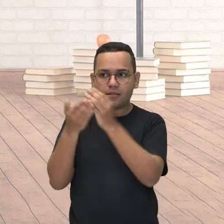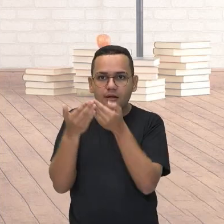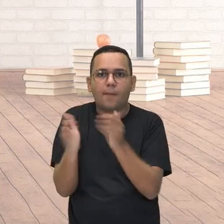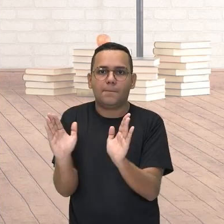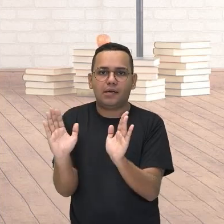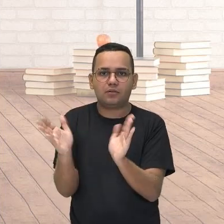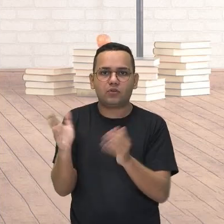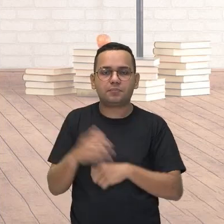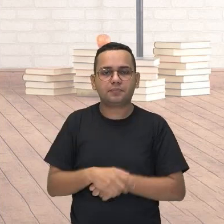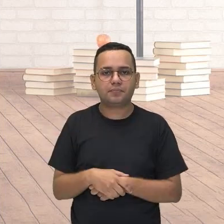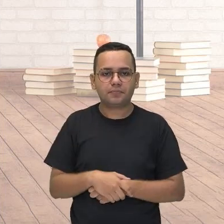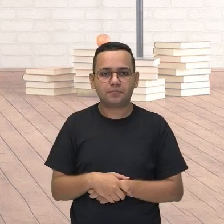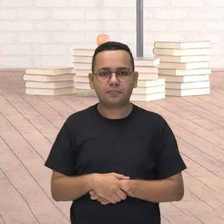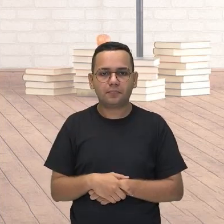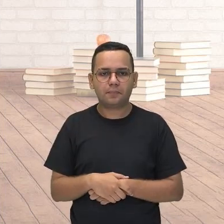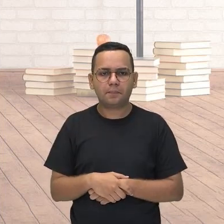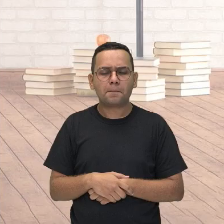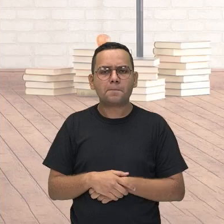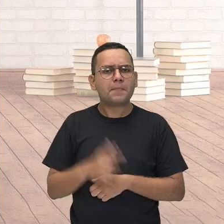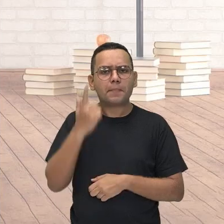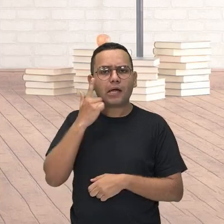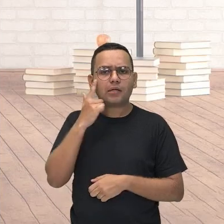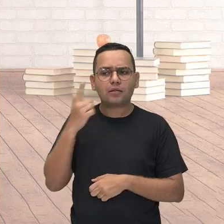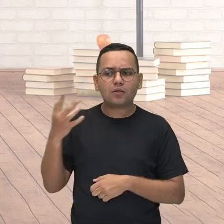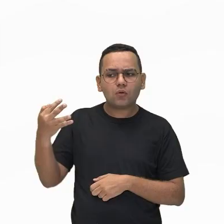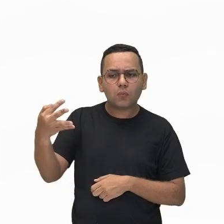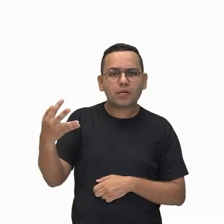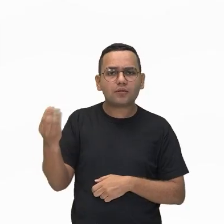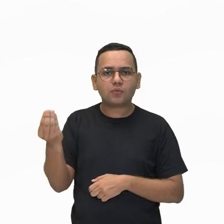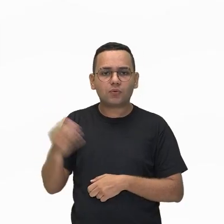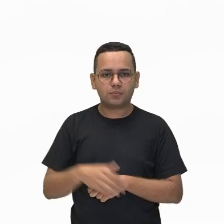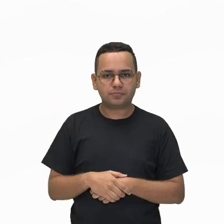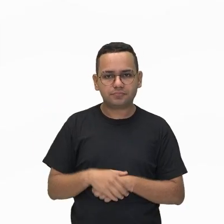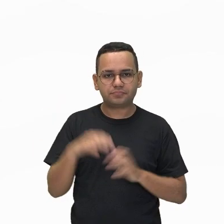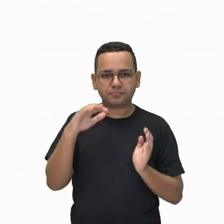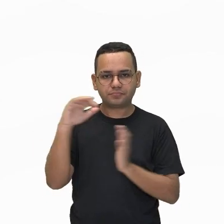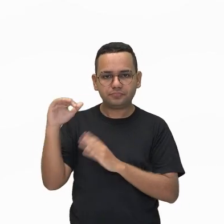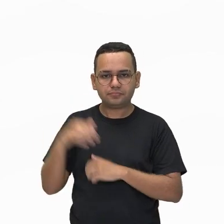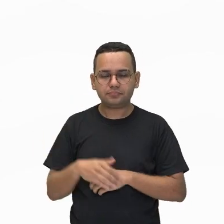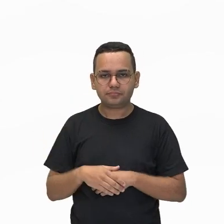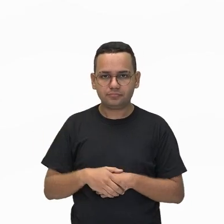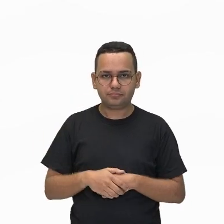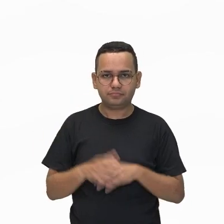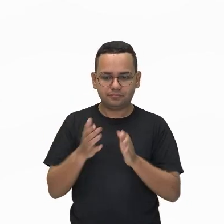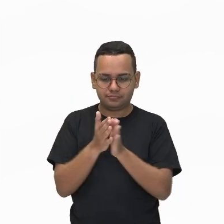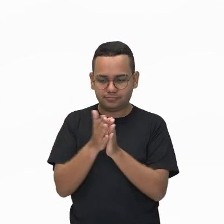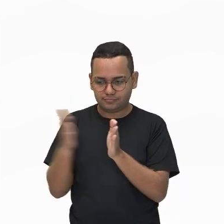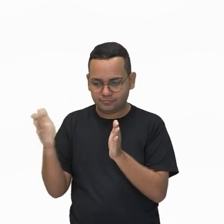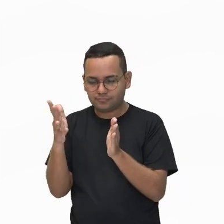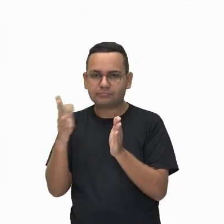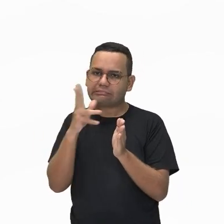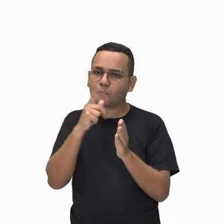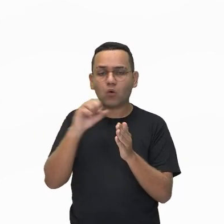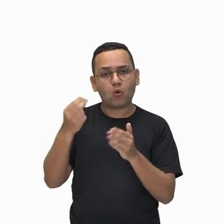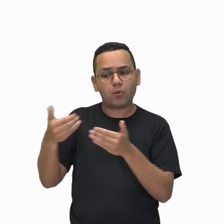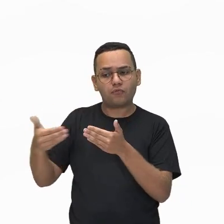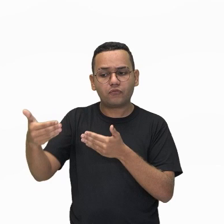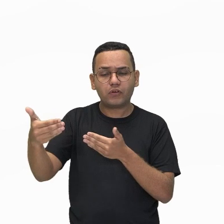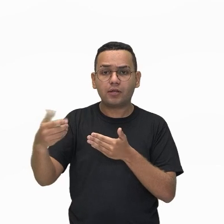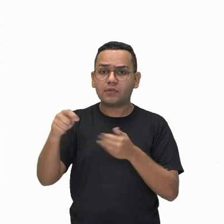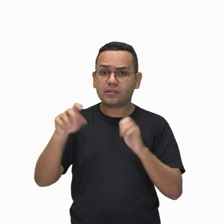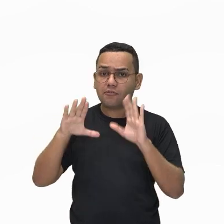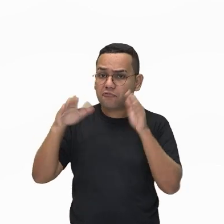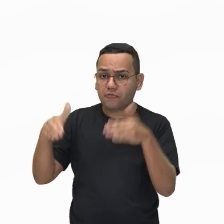no que eu tenho a longo prazo. Tenha focos nos planos de longo prazo.